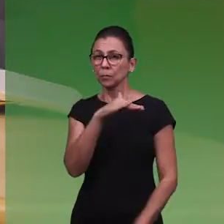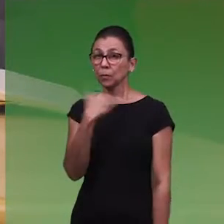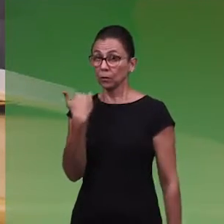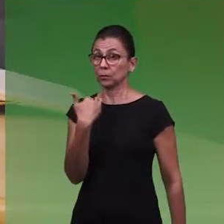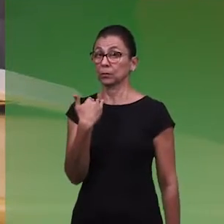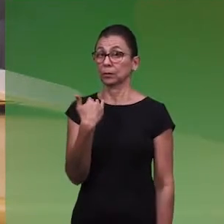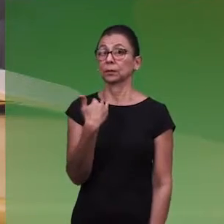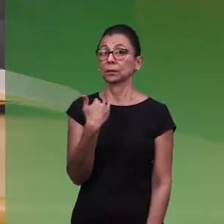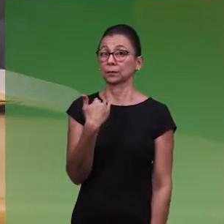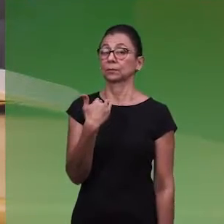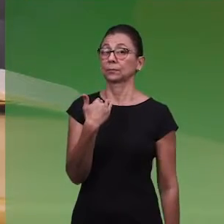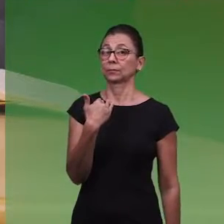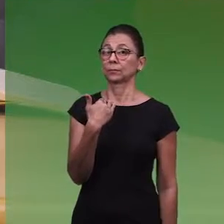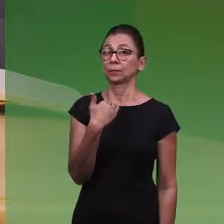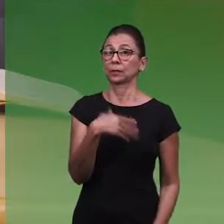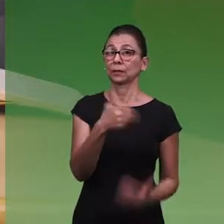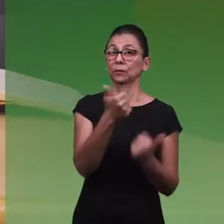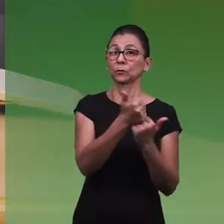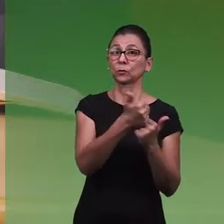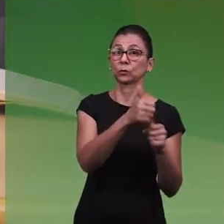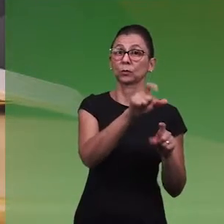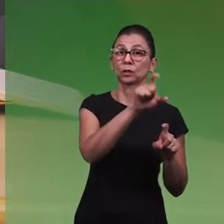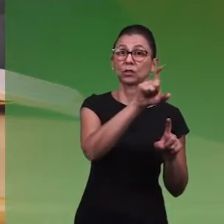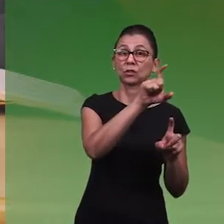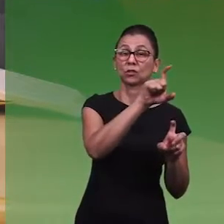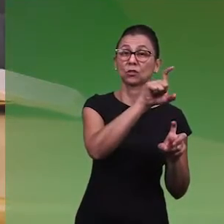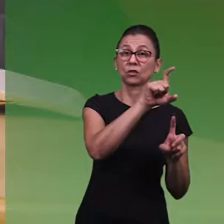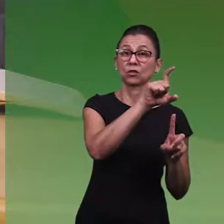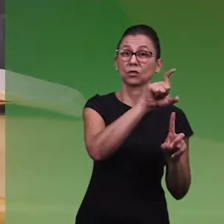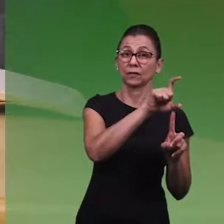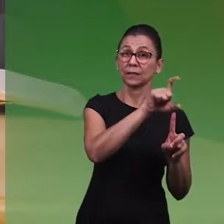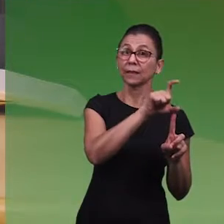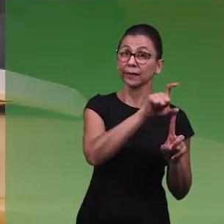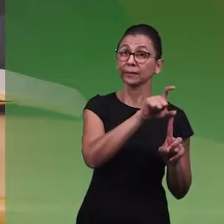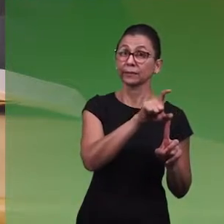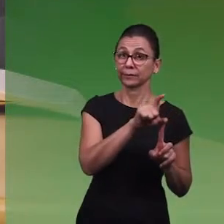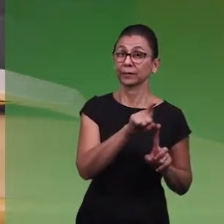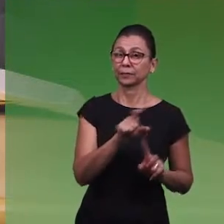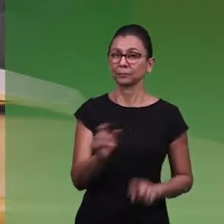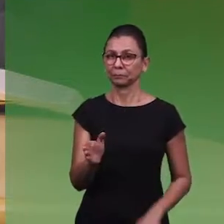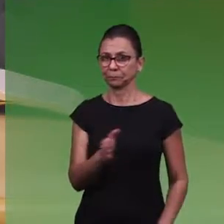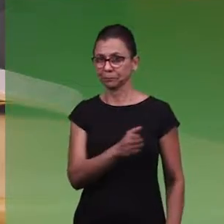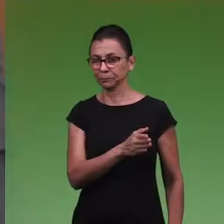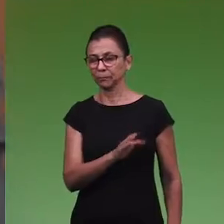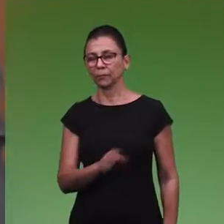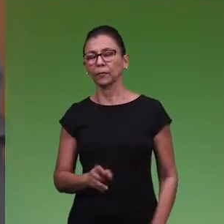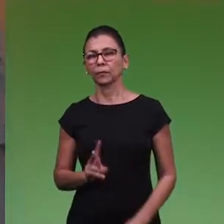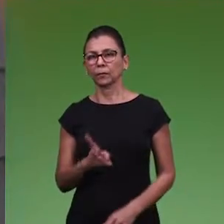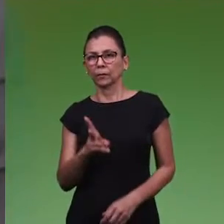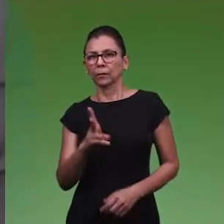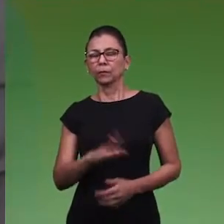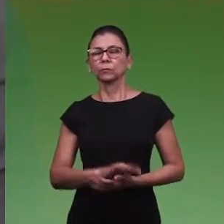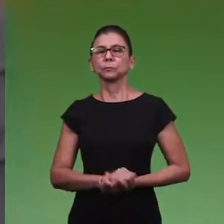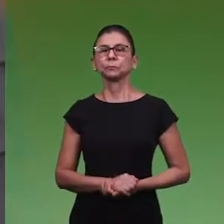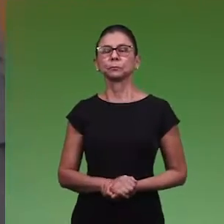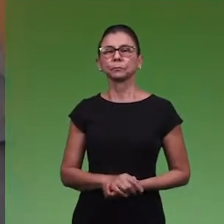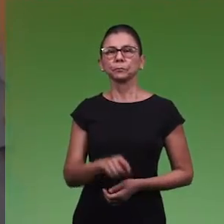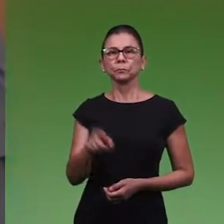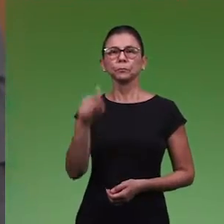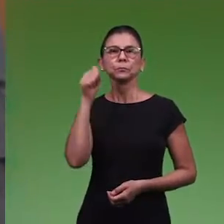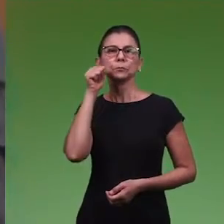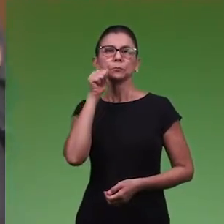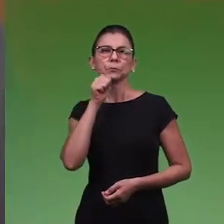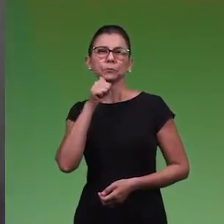mortos? Que se vá a palavra de Deus. Não é verdade? Uhum. Bom, então, a